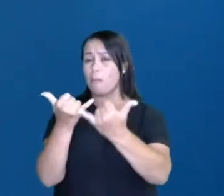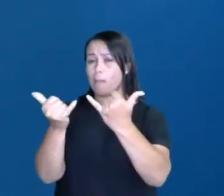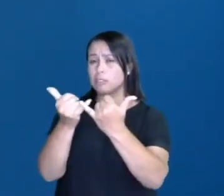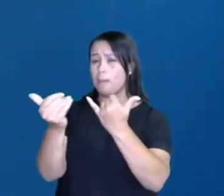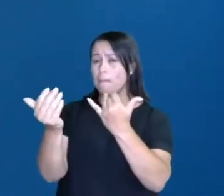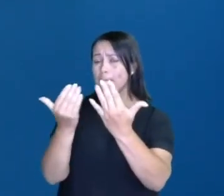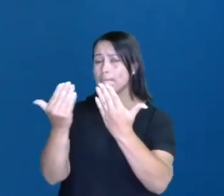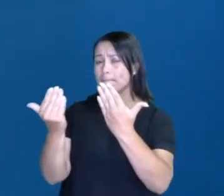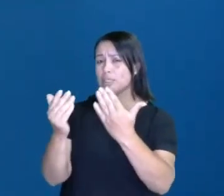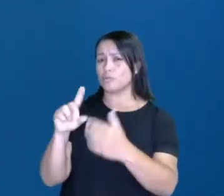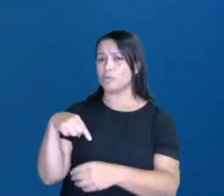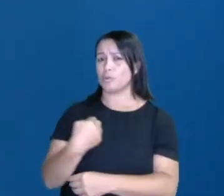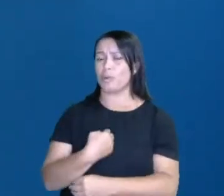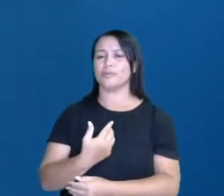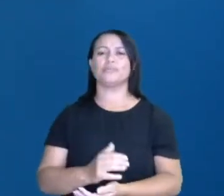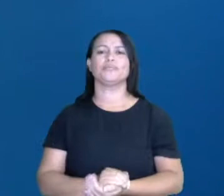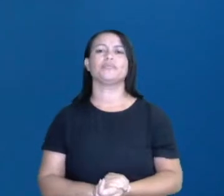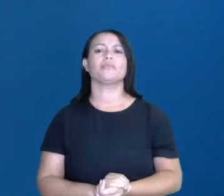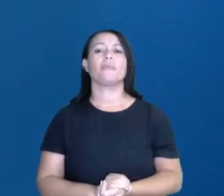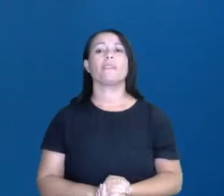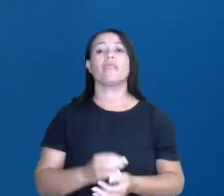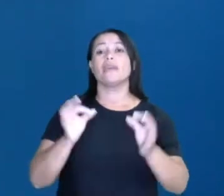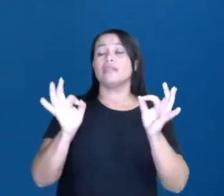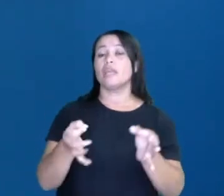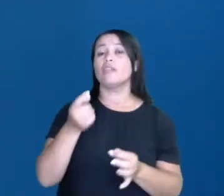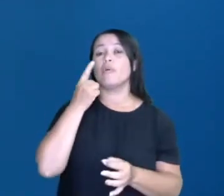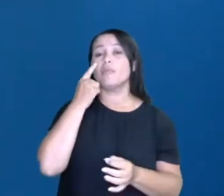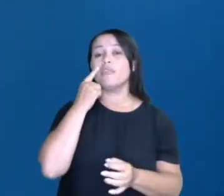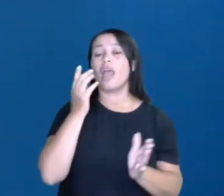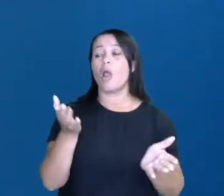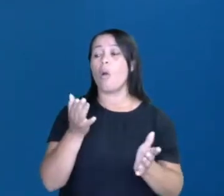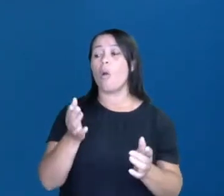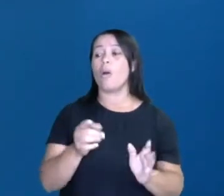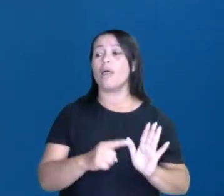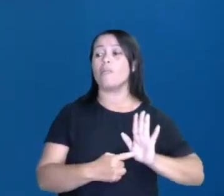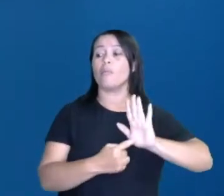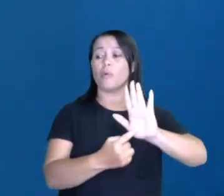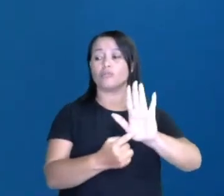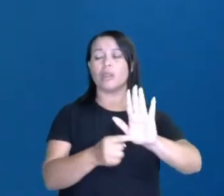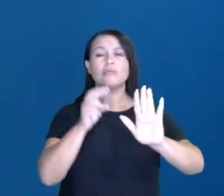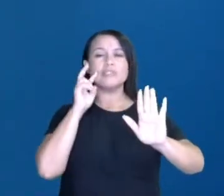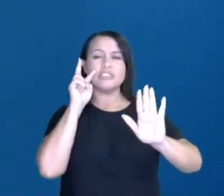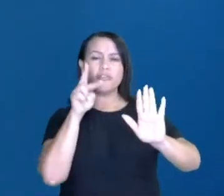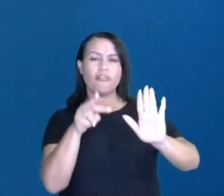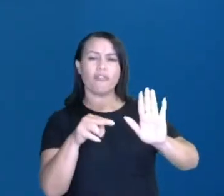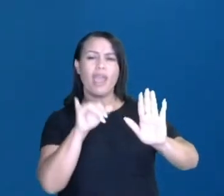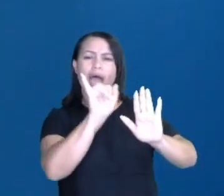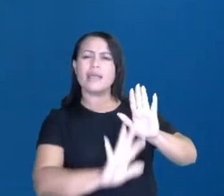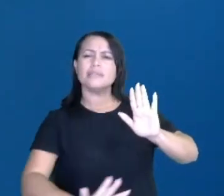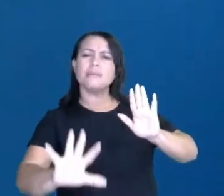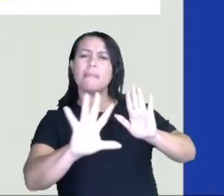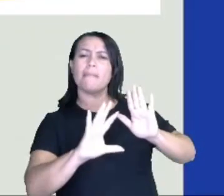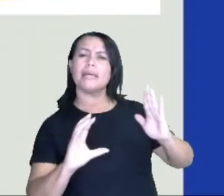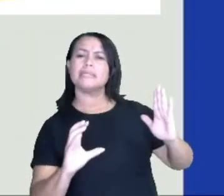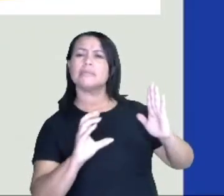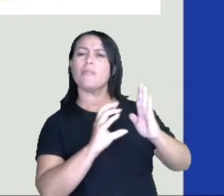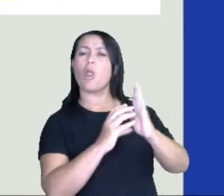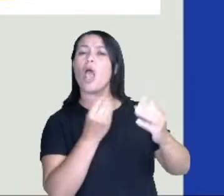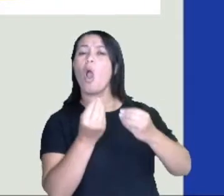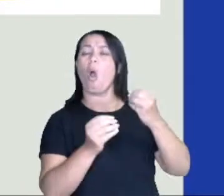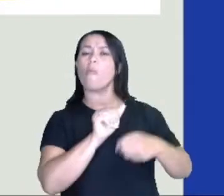atual, certo? Vamos aqui para a gente ver como era esse